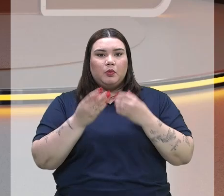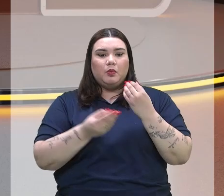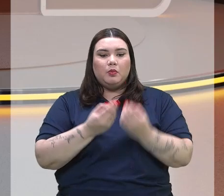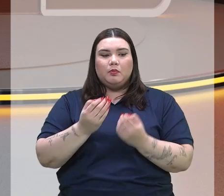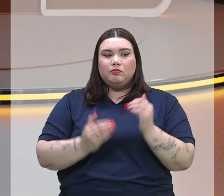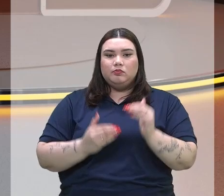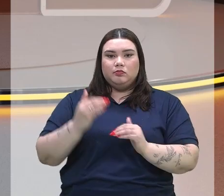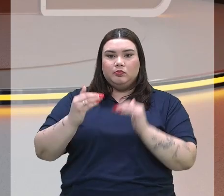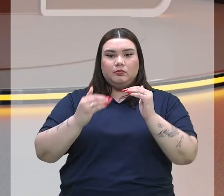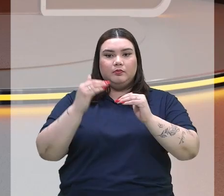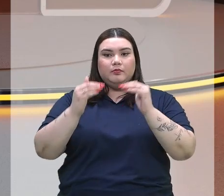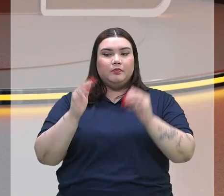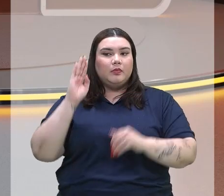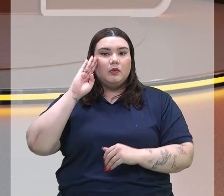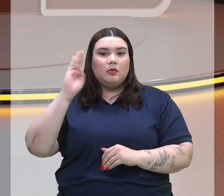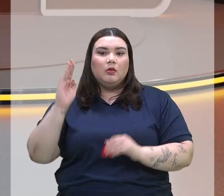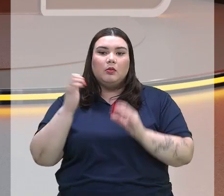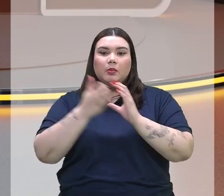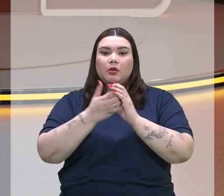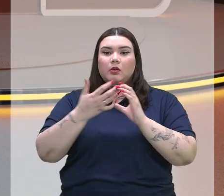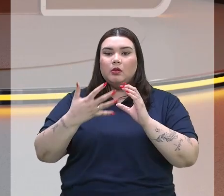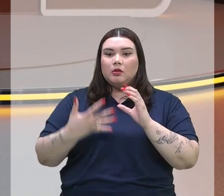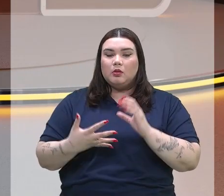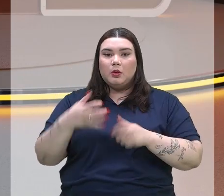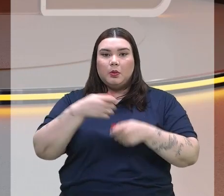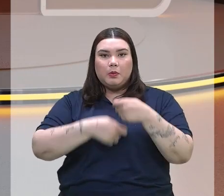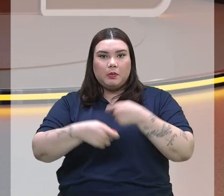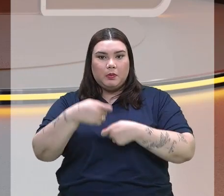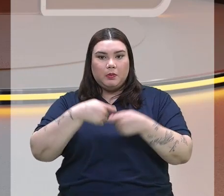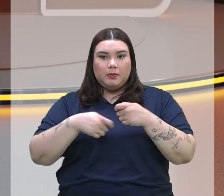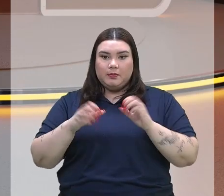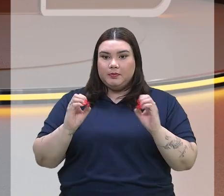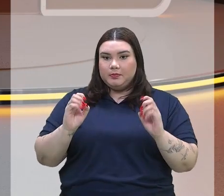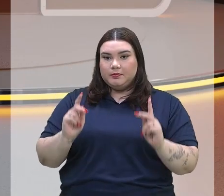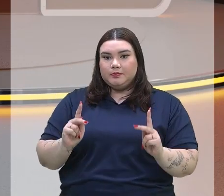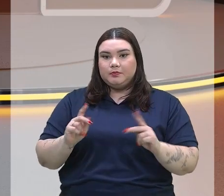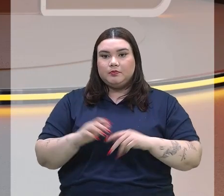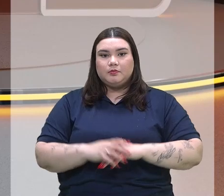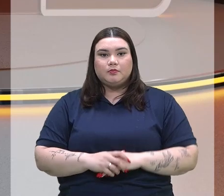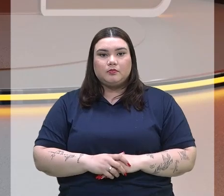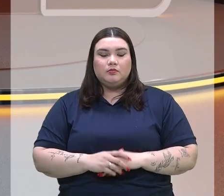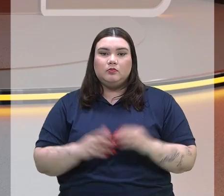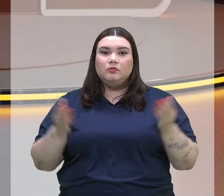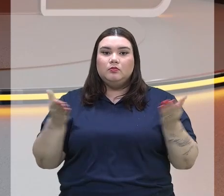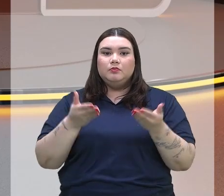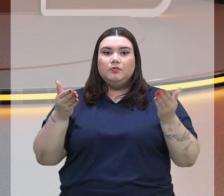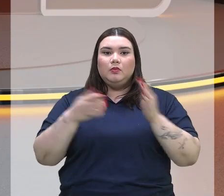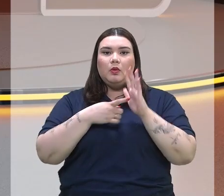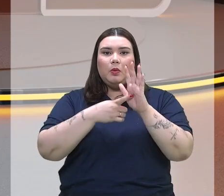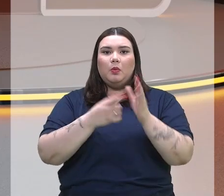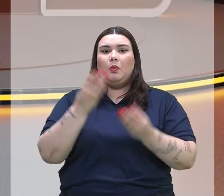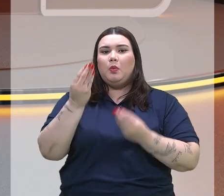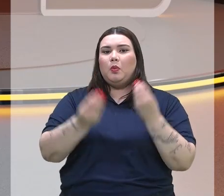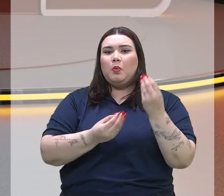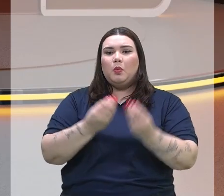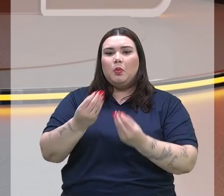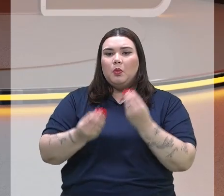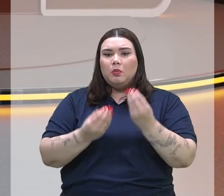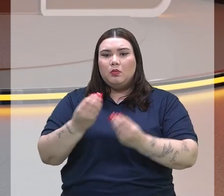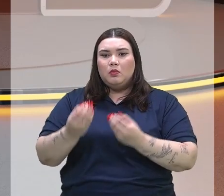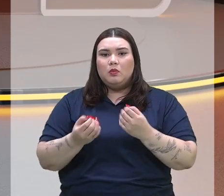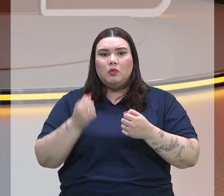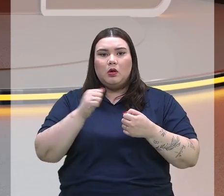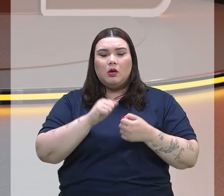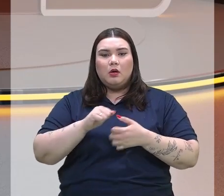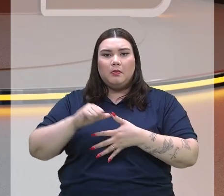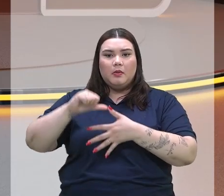desenvolvendo, principalmente nas características econômicas, ok? Agora, como que era, né, a América